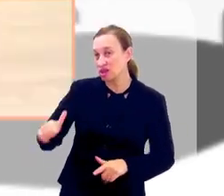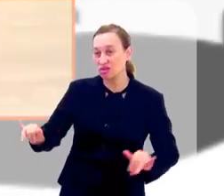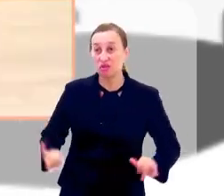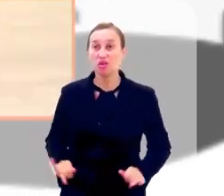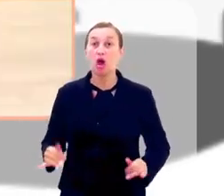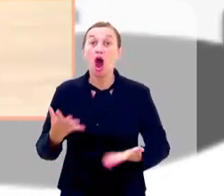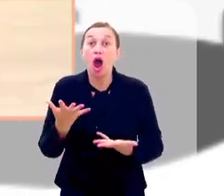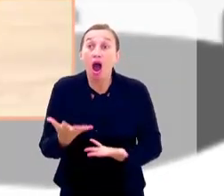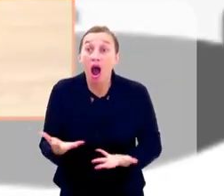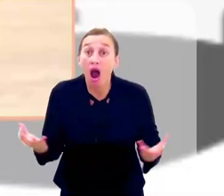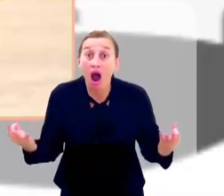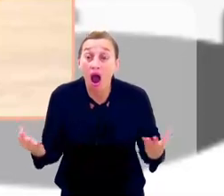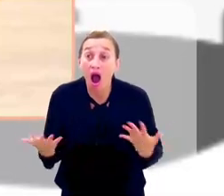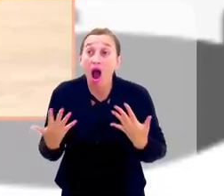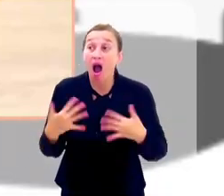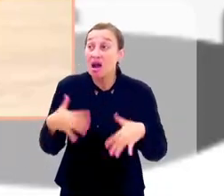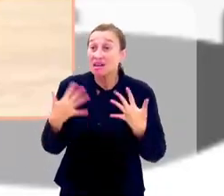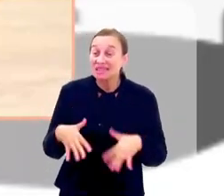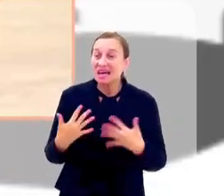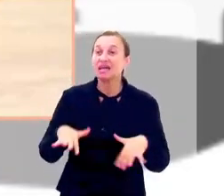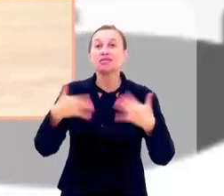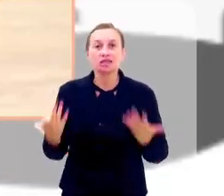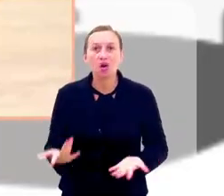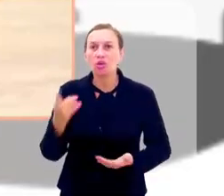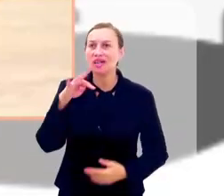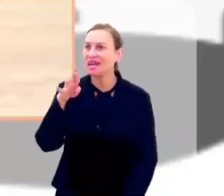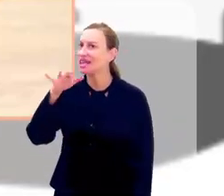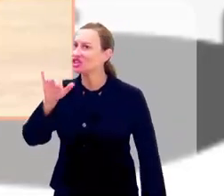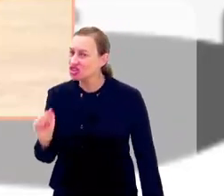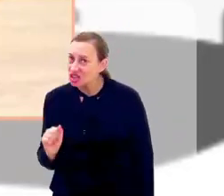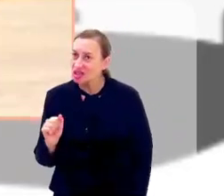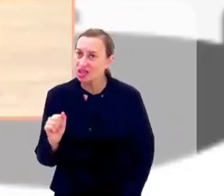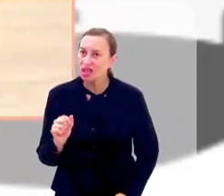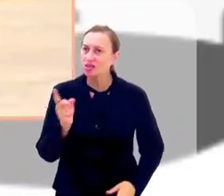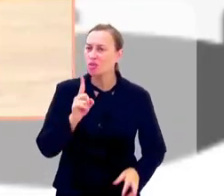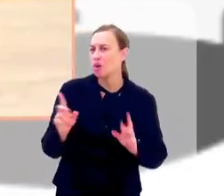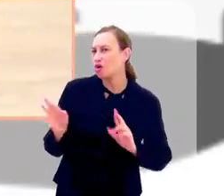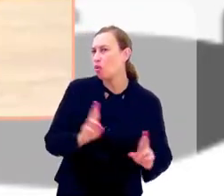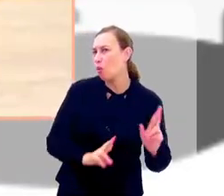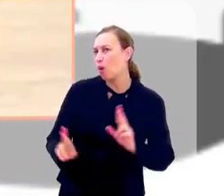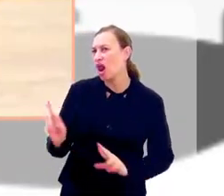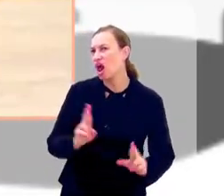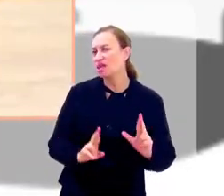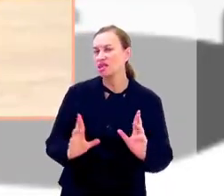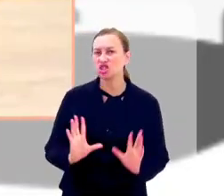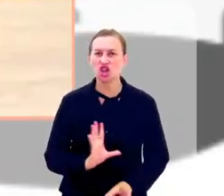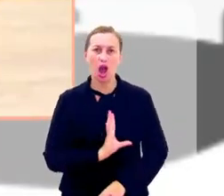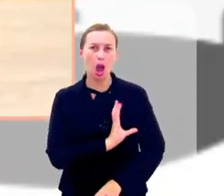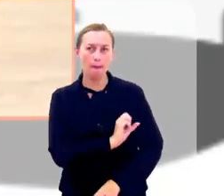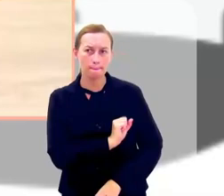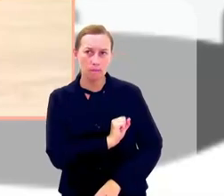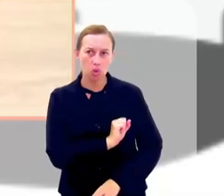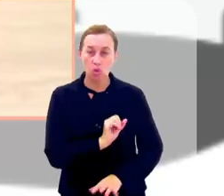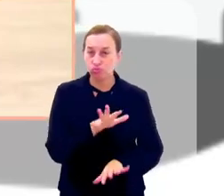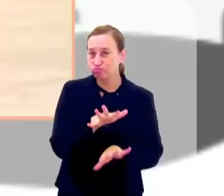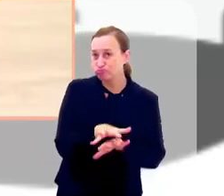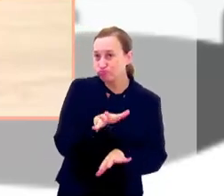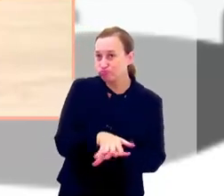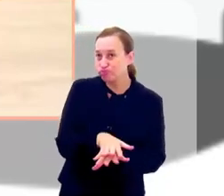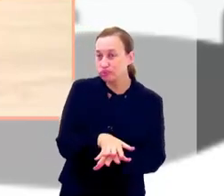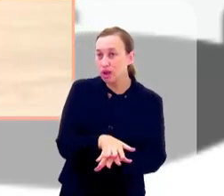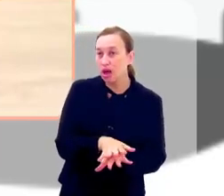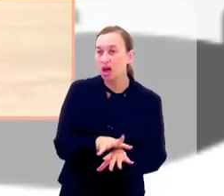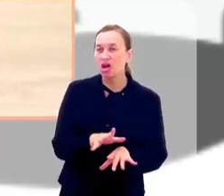sofrimento. Nossa, então, Cristina, é assim, não necessariamente um relacionamento de amor que